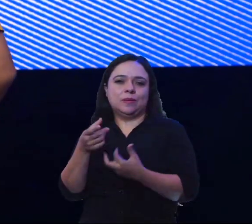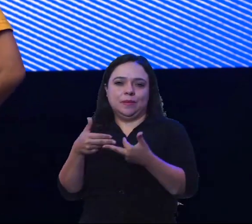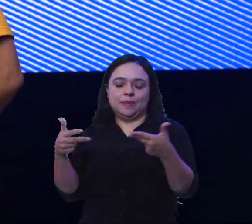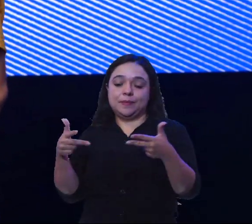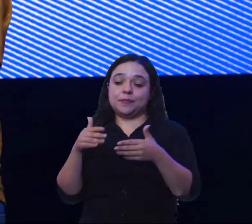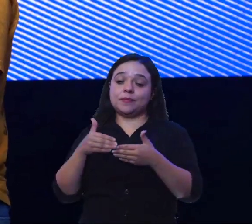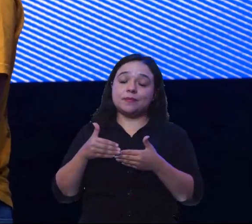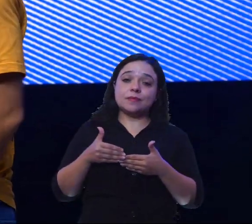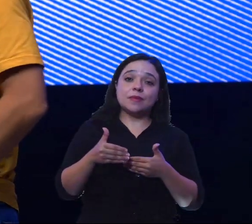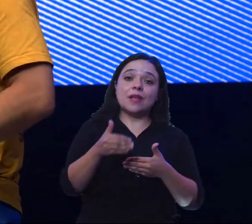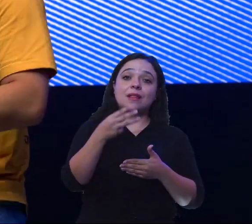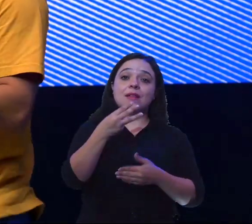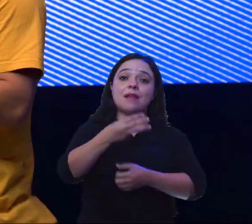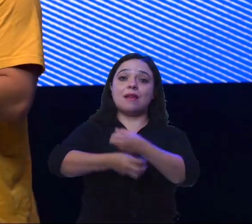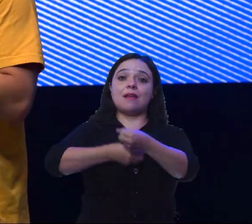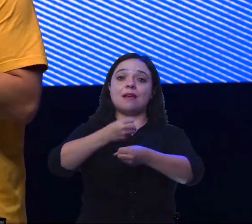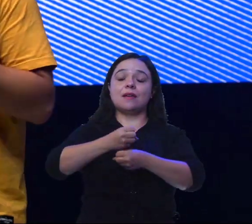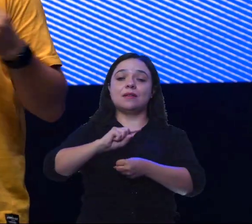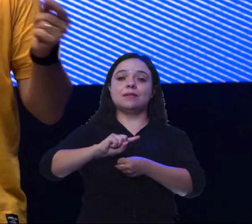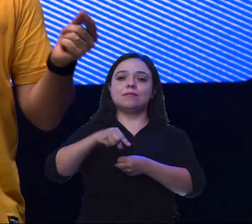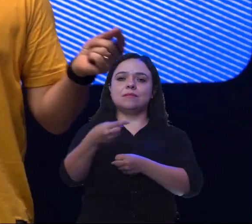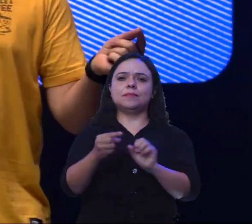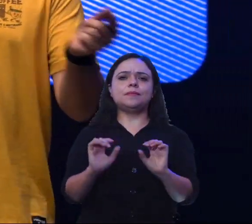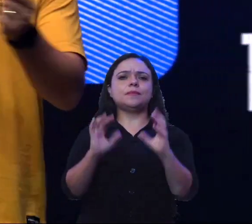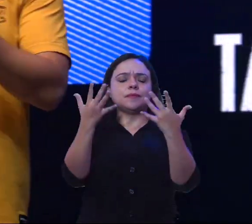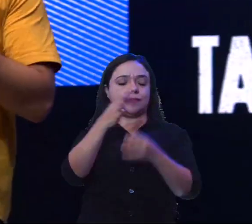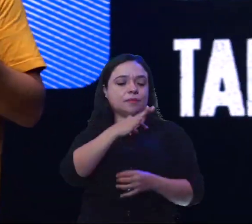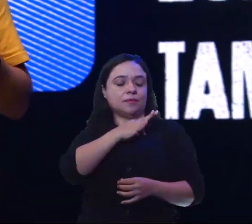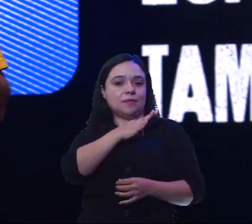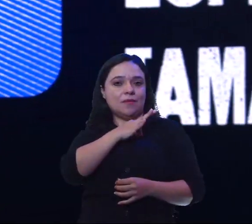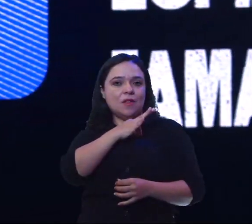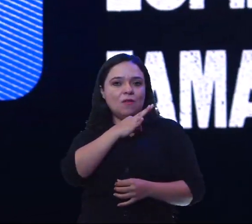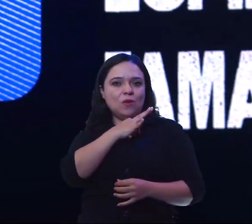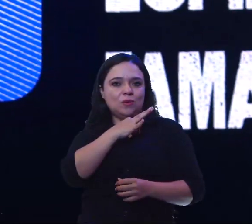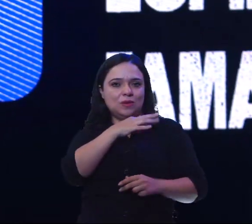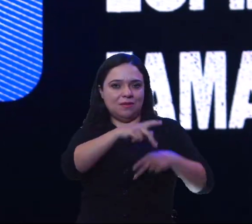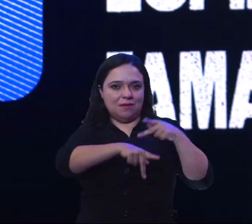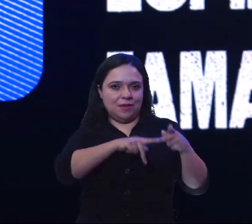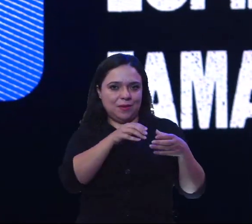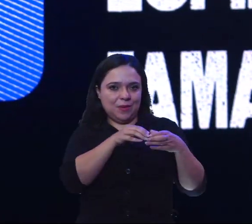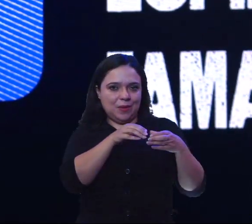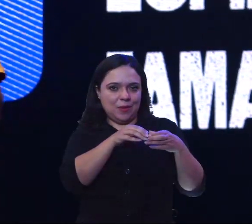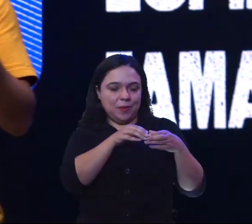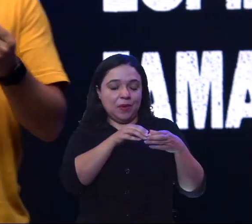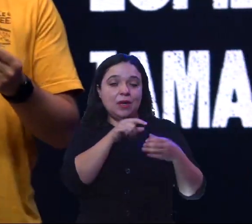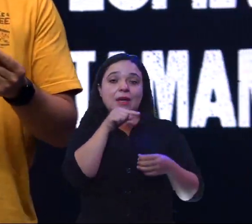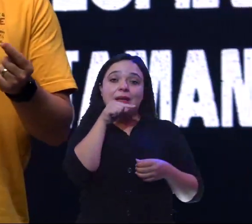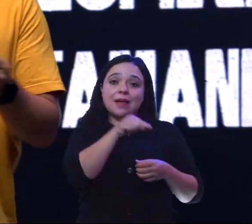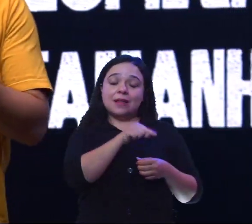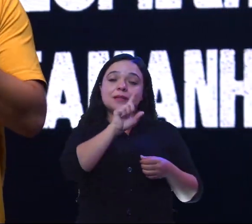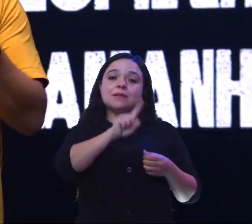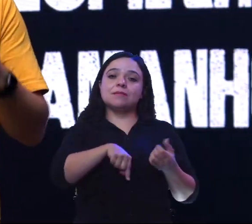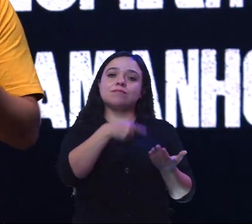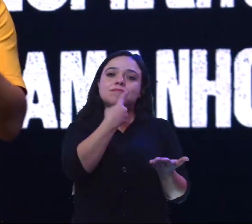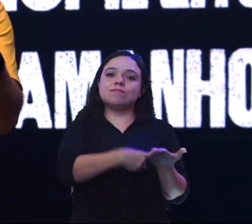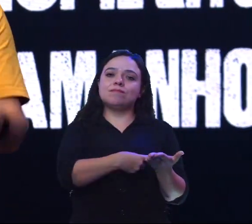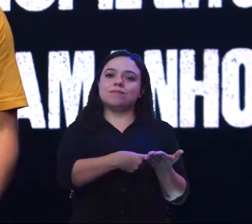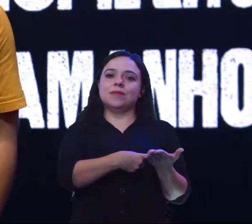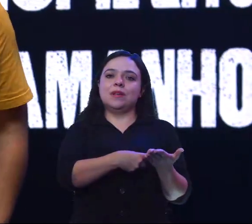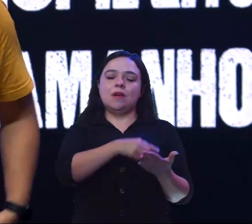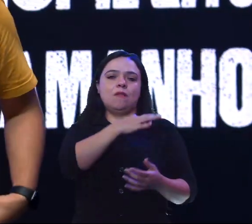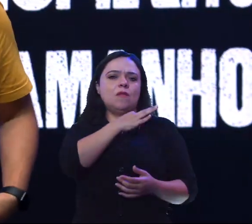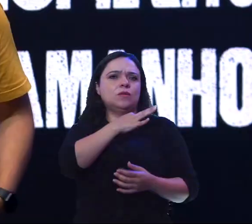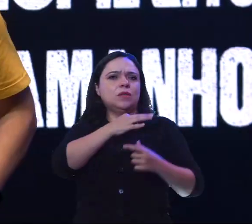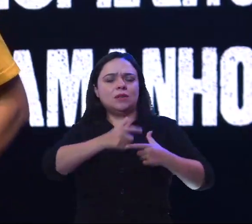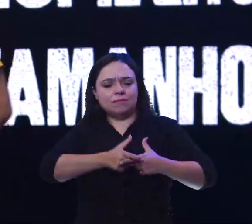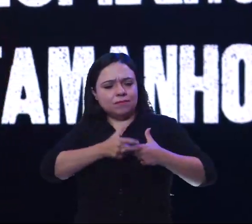anos depois, ele entende que os voluntários que faziam parte daquele projeto, na verdade, faziam parte de um grande exército de